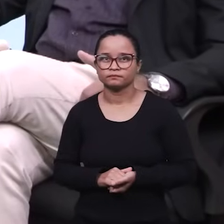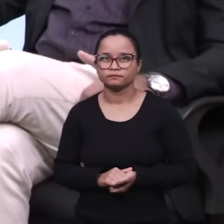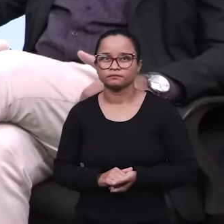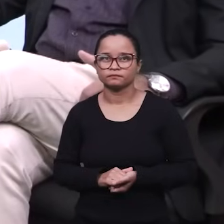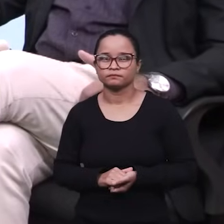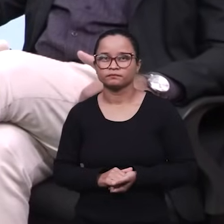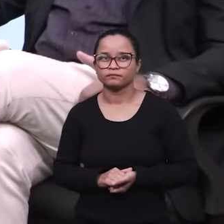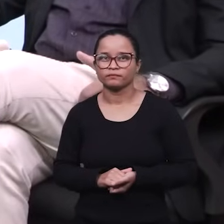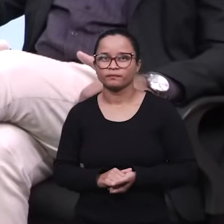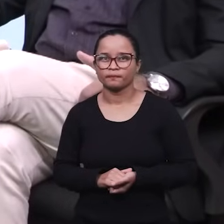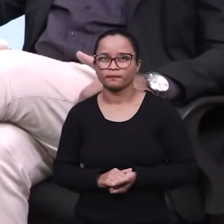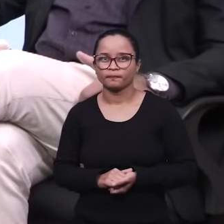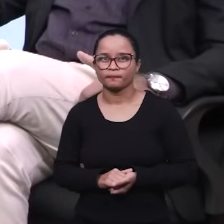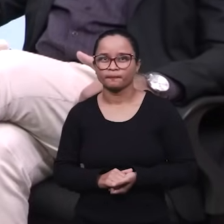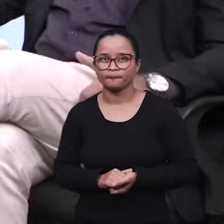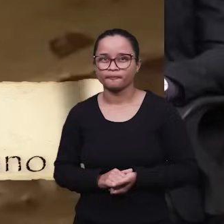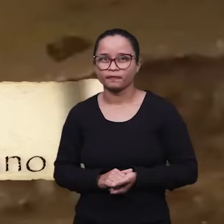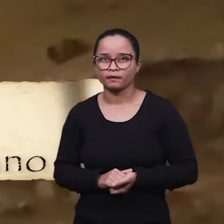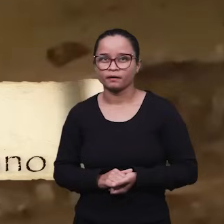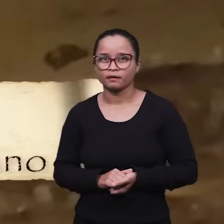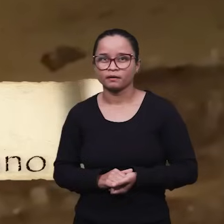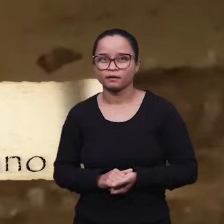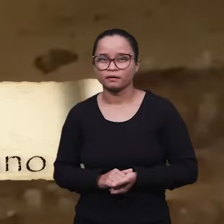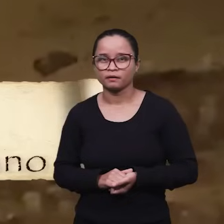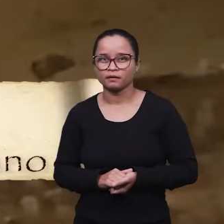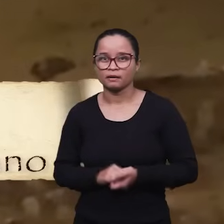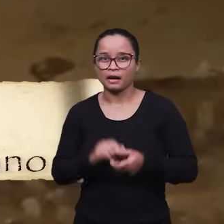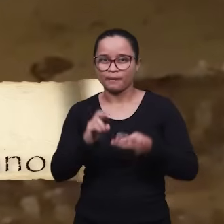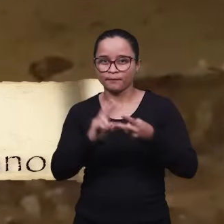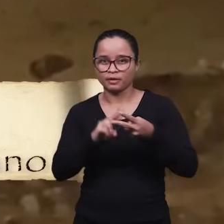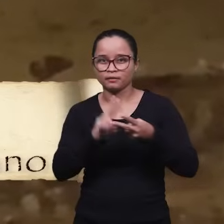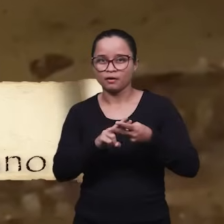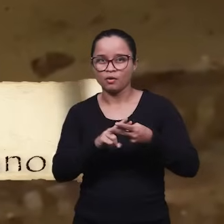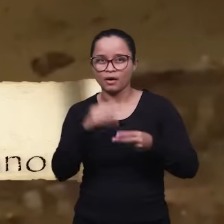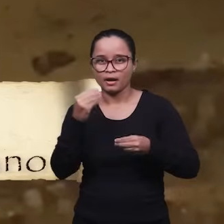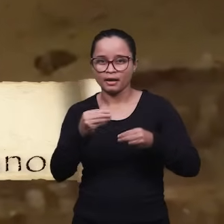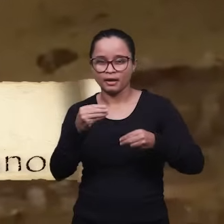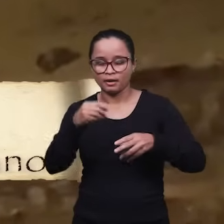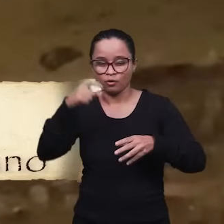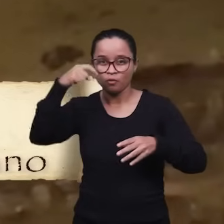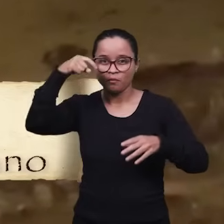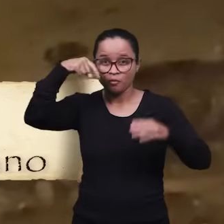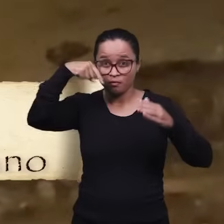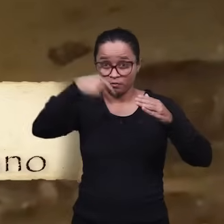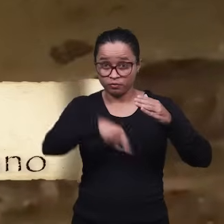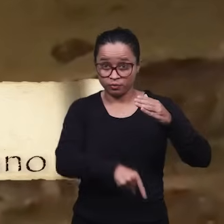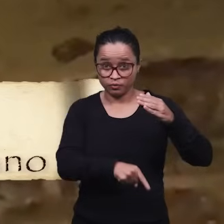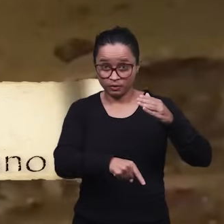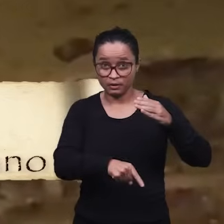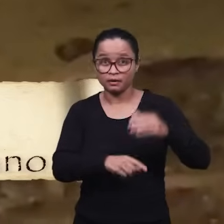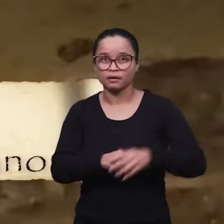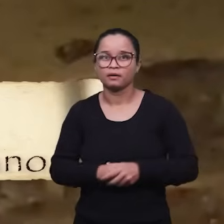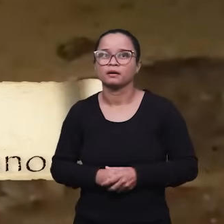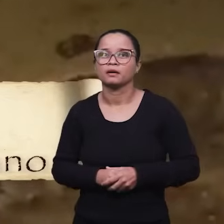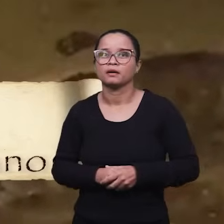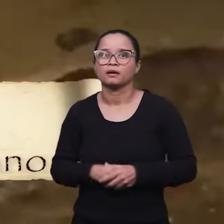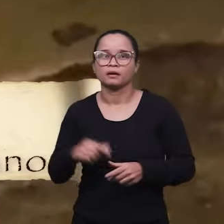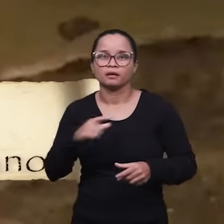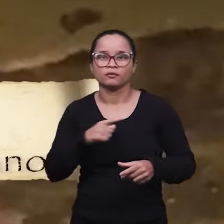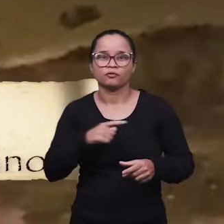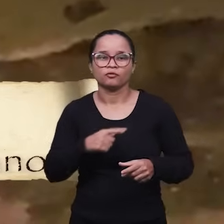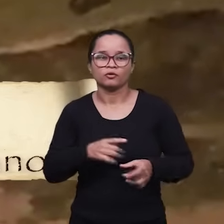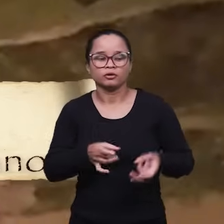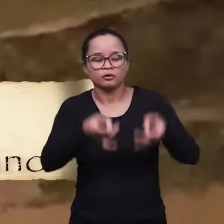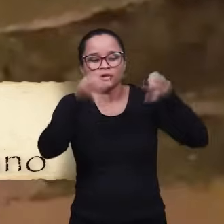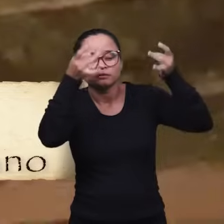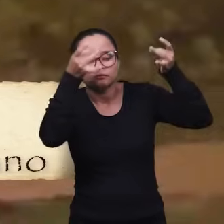prisão era algo como se fosse um subsolo, que eles foram lançados no átrio interior.